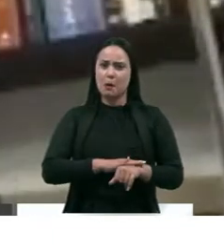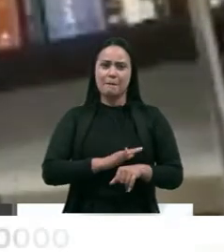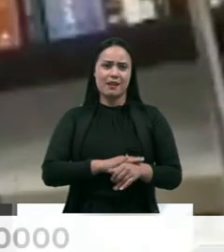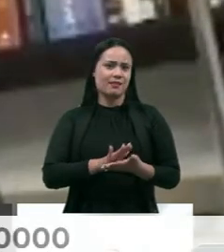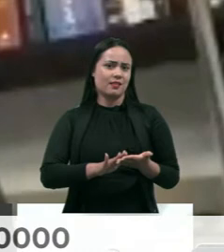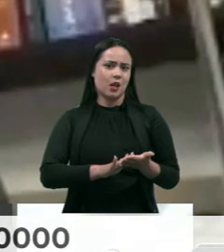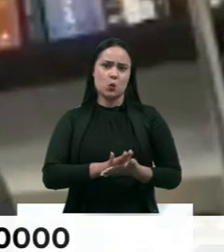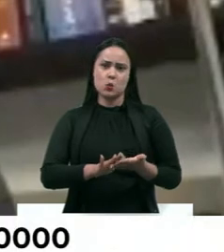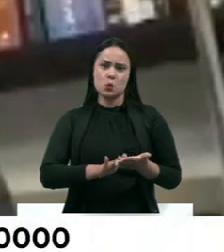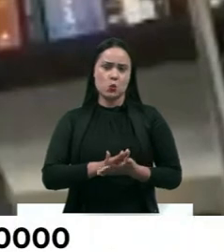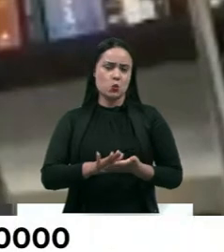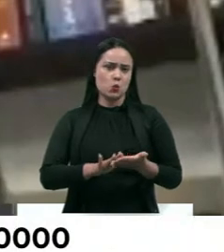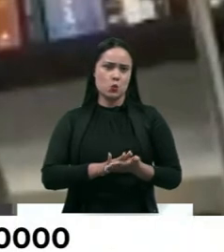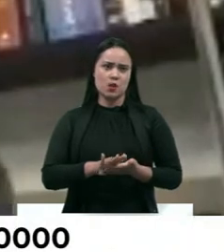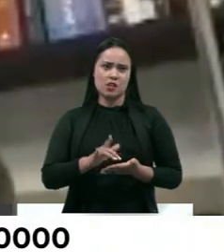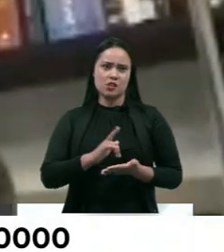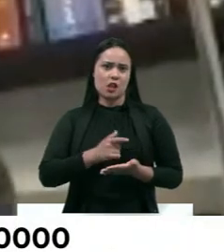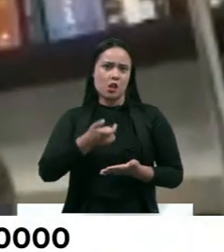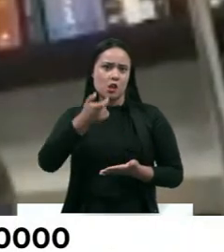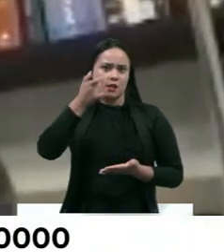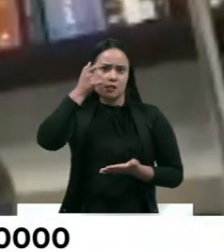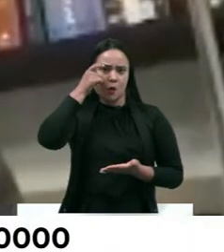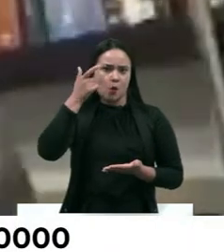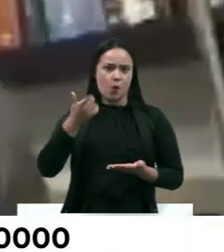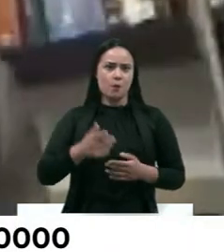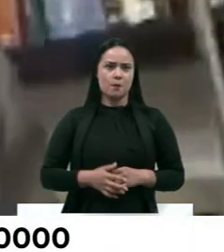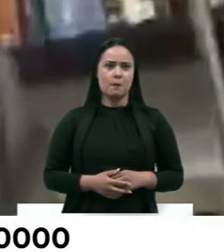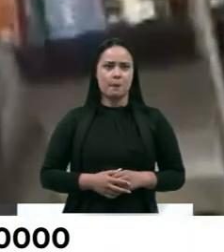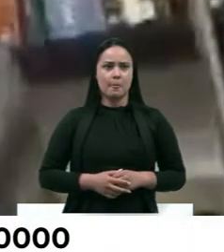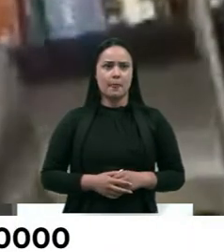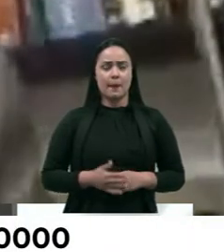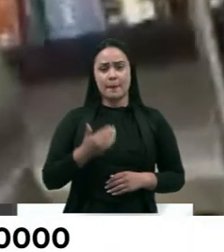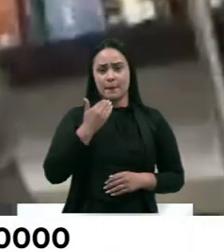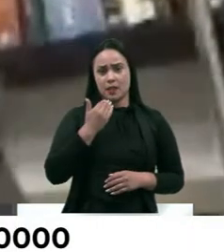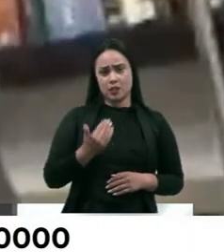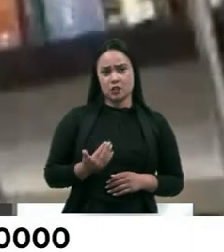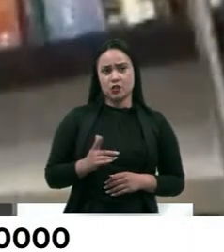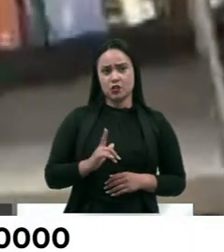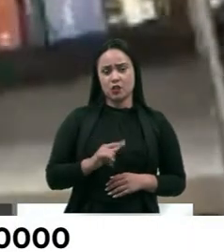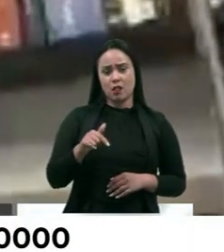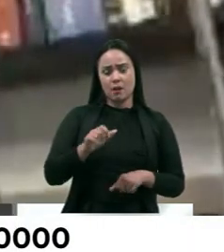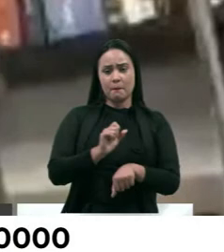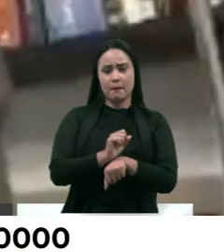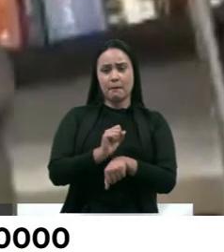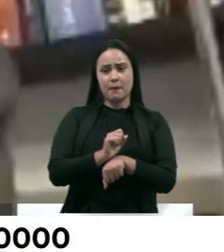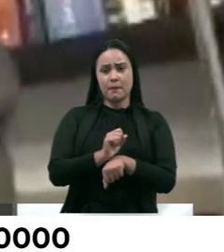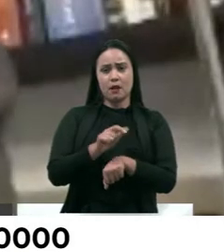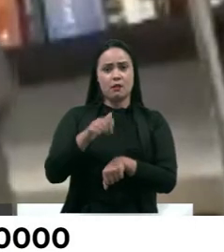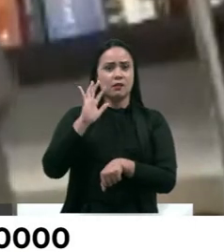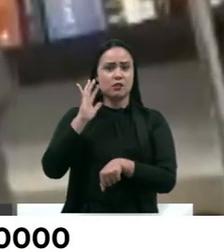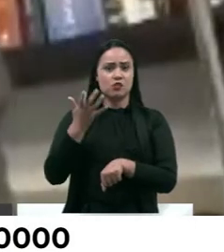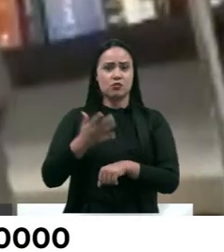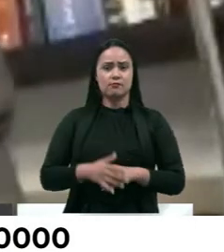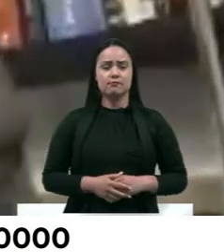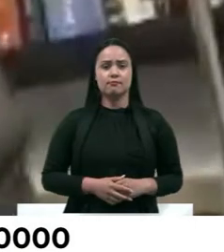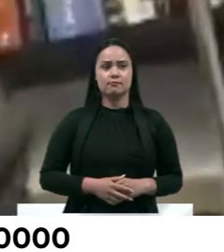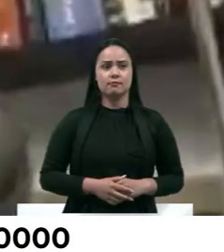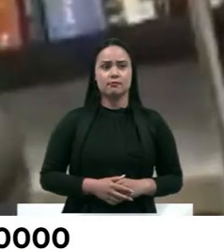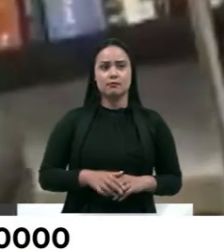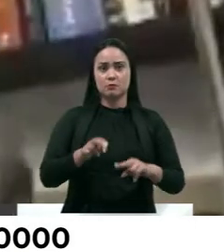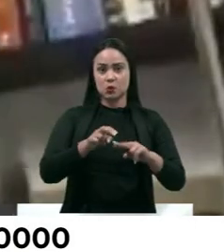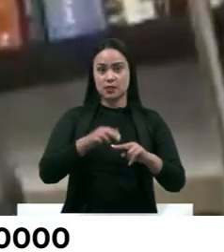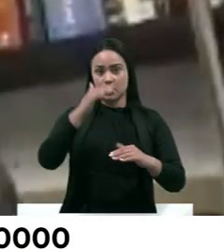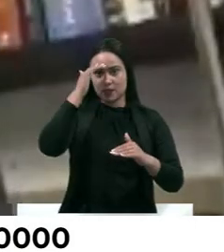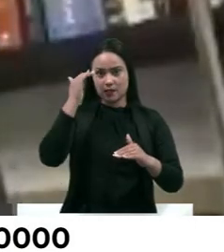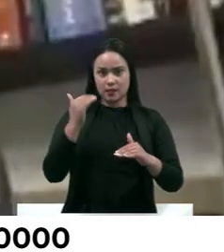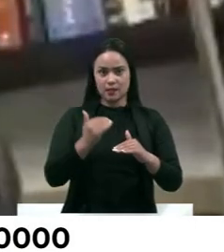momento, tinha noção desse pedido que estava ali pendente para ele decidir. Por isso que eu